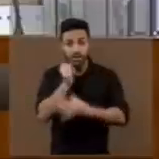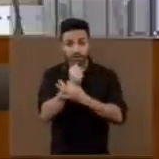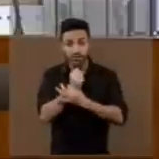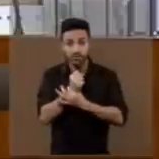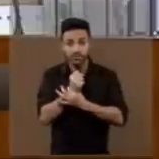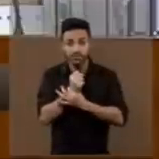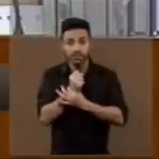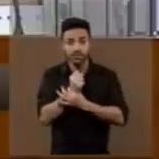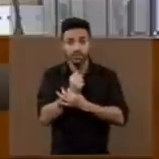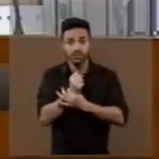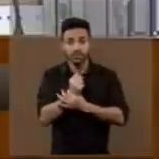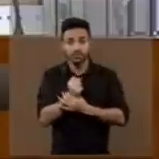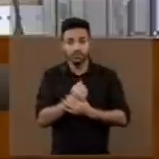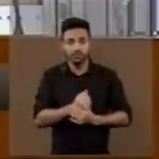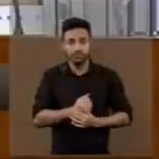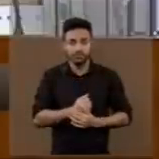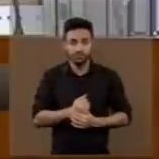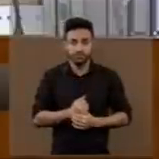Porém,